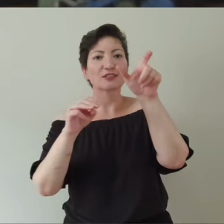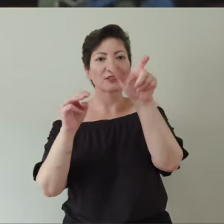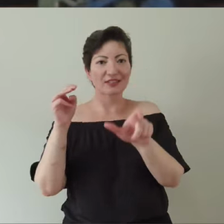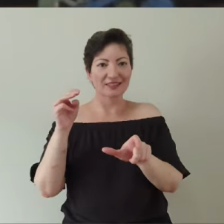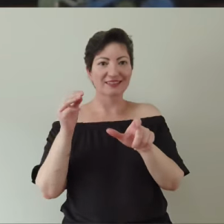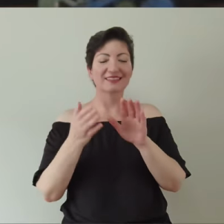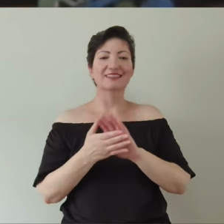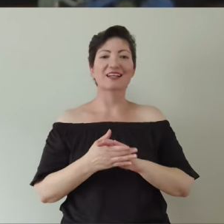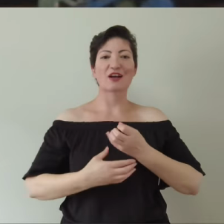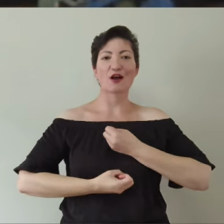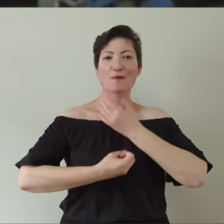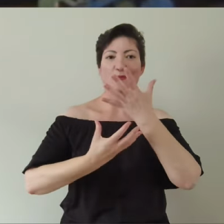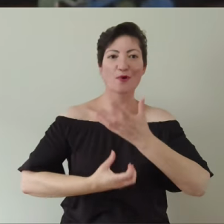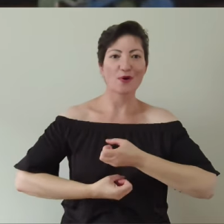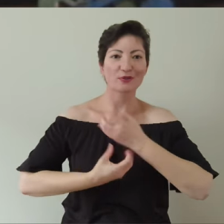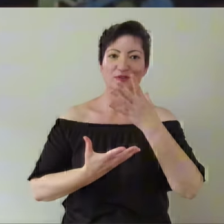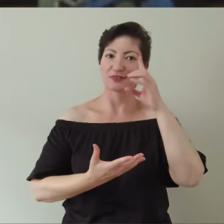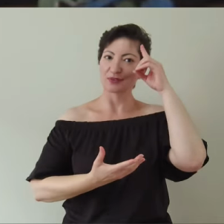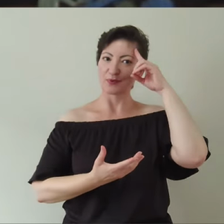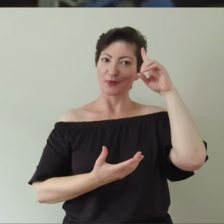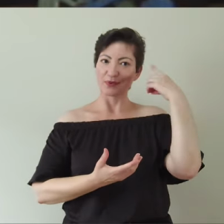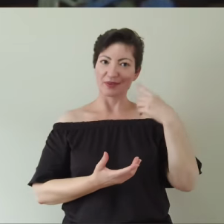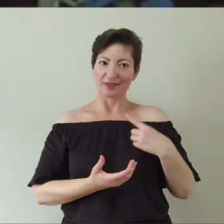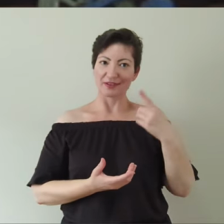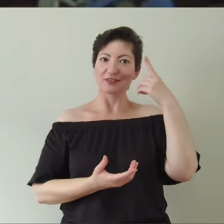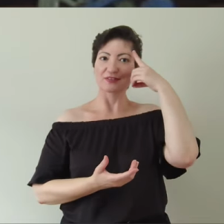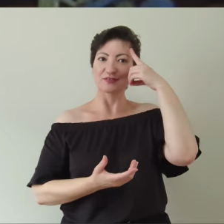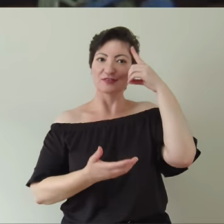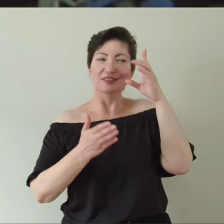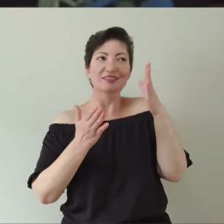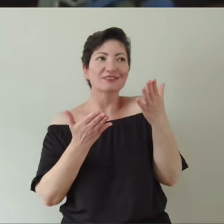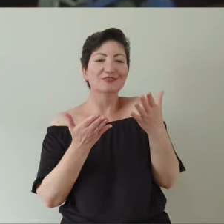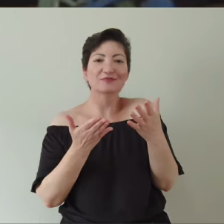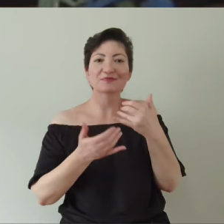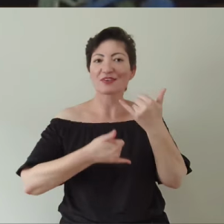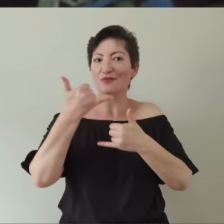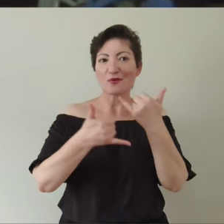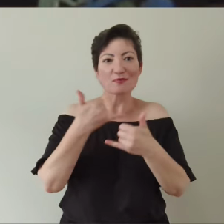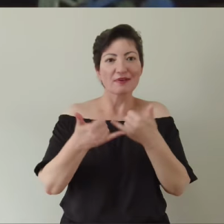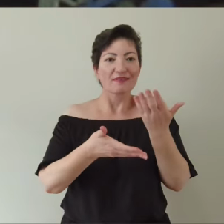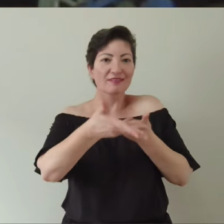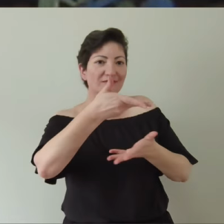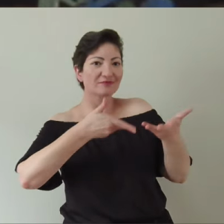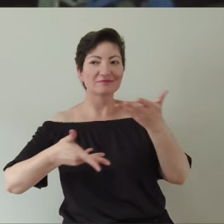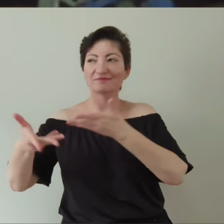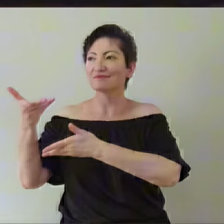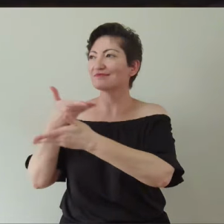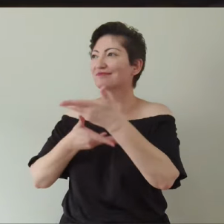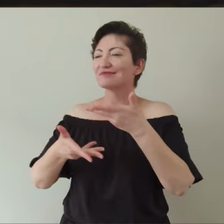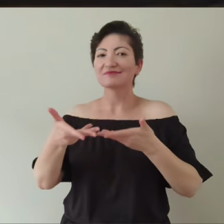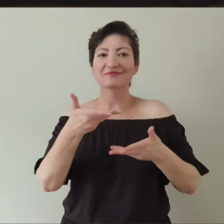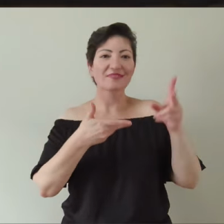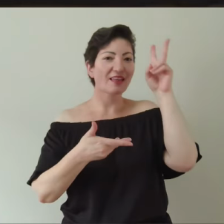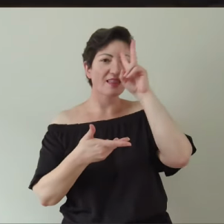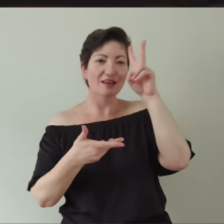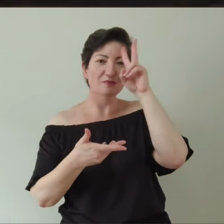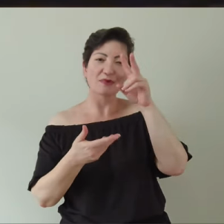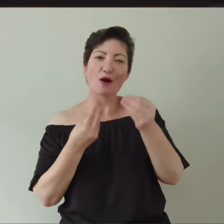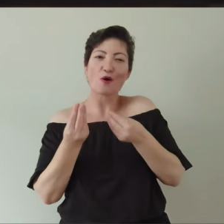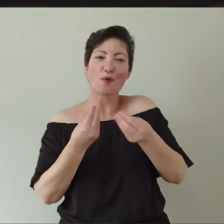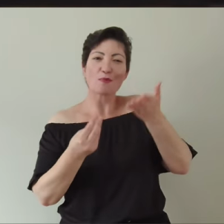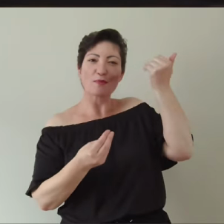foi criando a poesia ali do que ia acontecer. A gente já foi brincando, literalmente, que o processo foi a gente brincar, relembrar como a